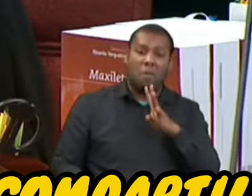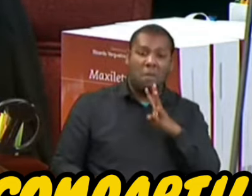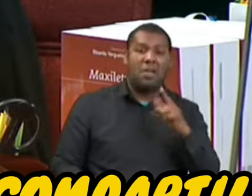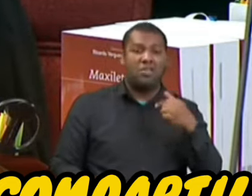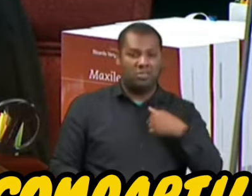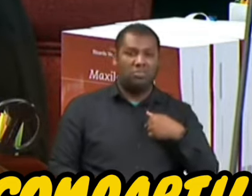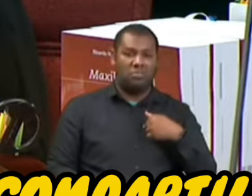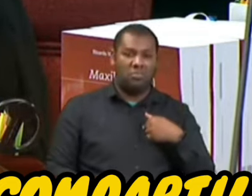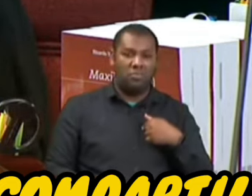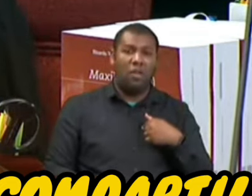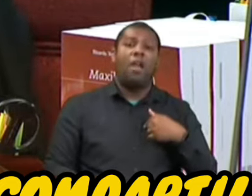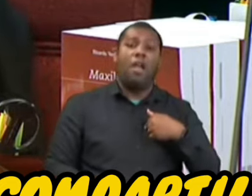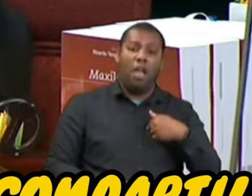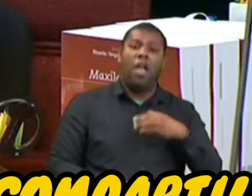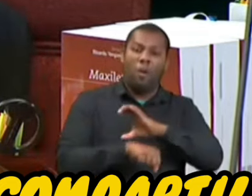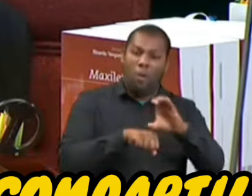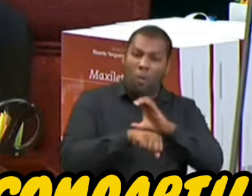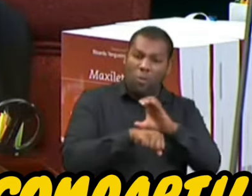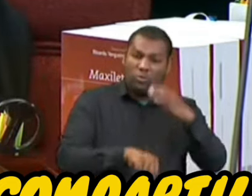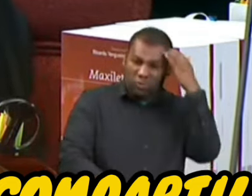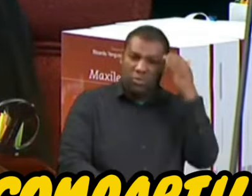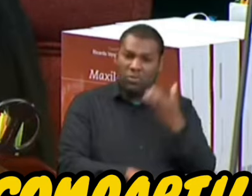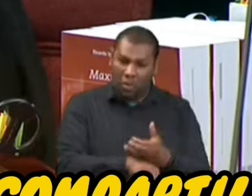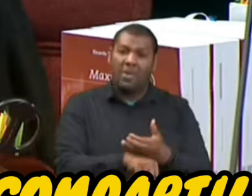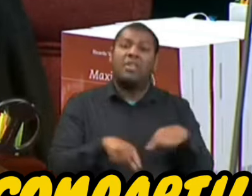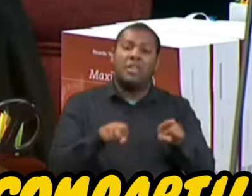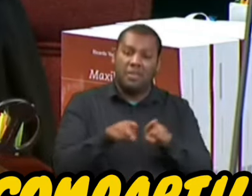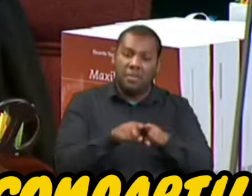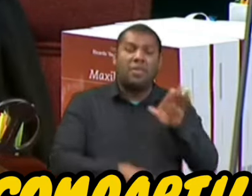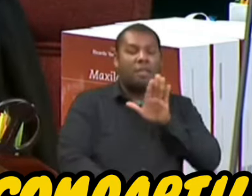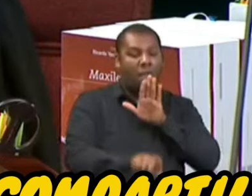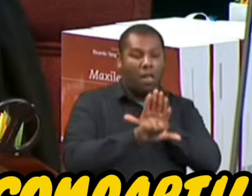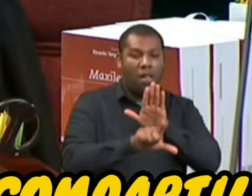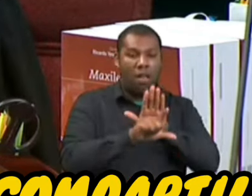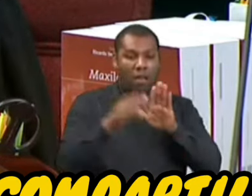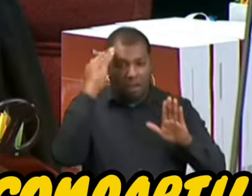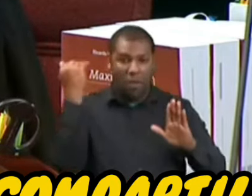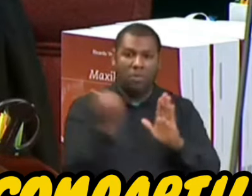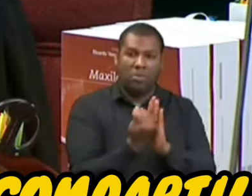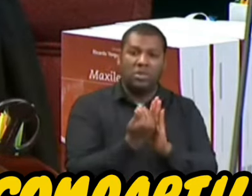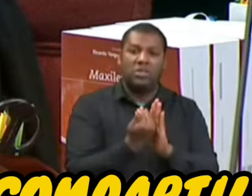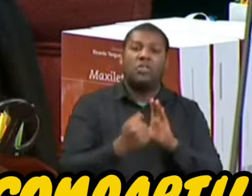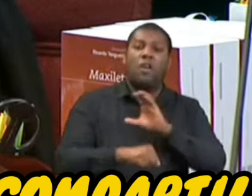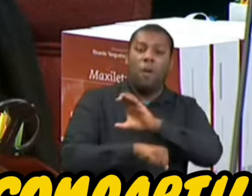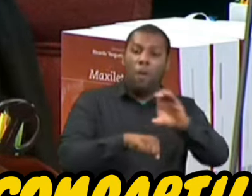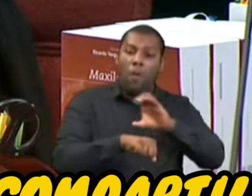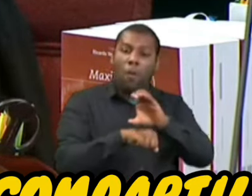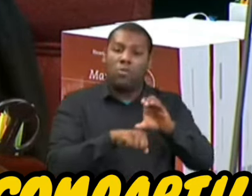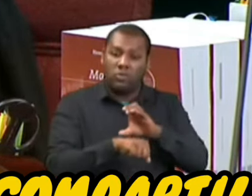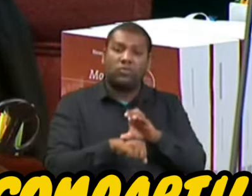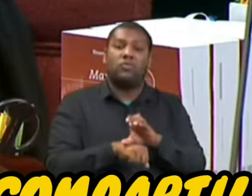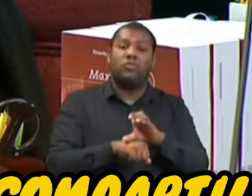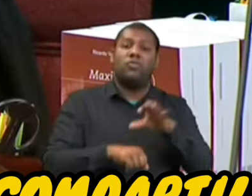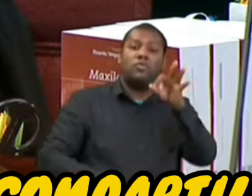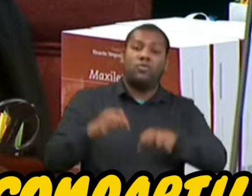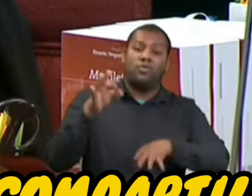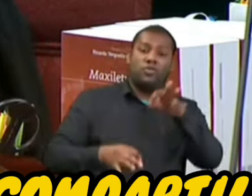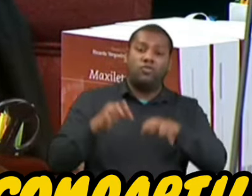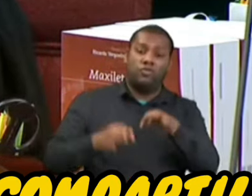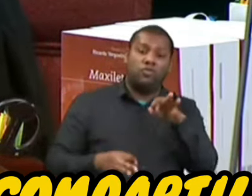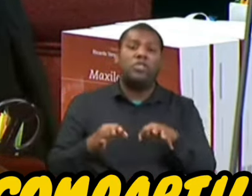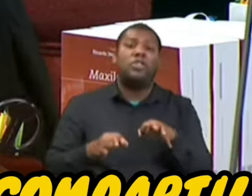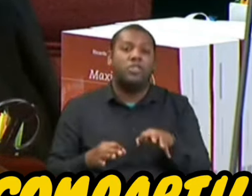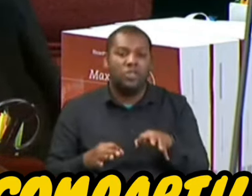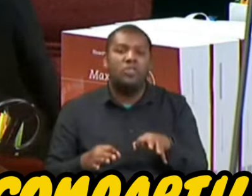sou de cumprir Constituição, lei, rituais, porque eu acho que é isso que garante as instituições, muito mais as instituições jurídicas no Estado